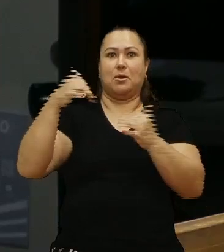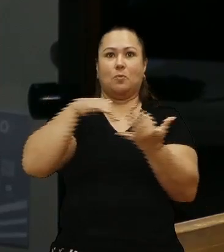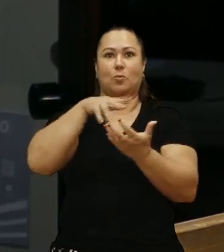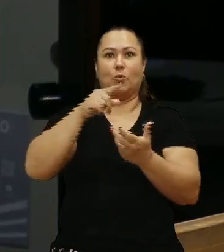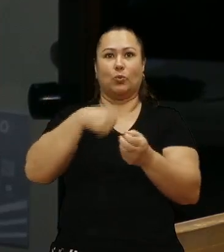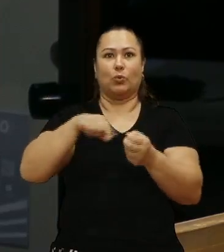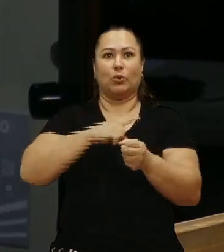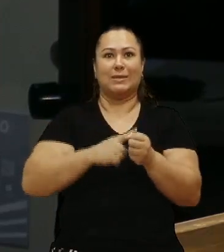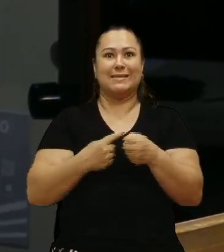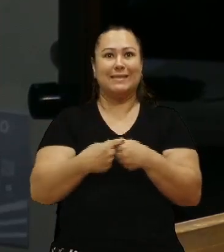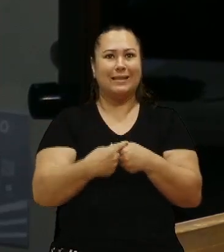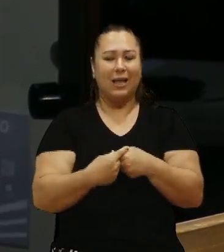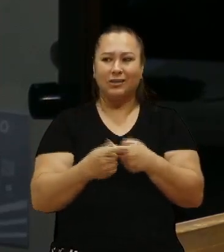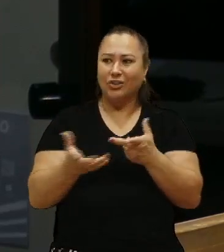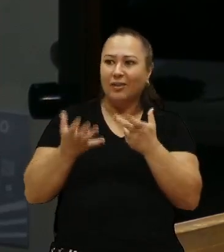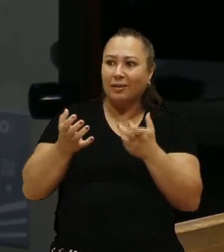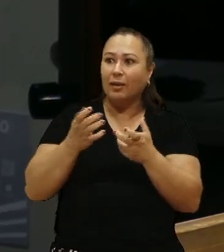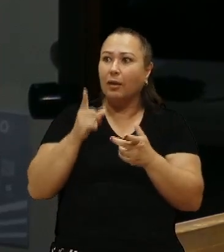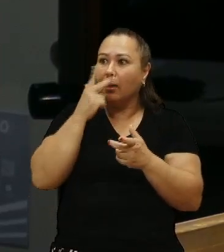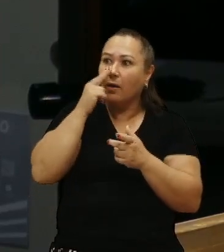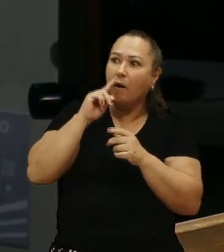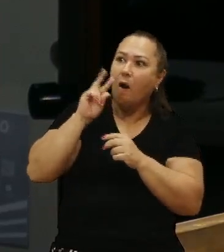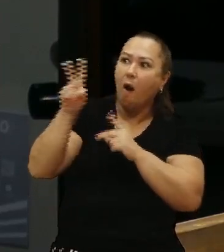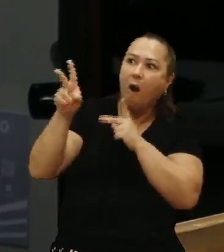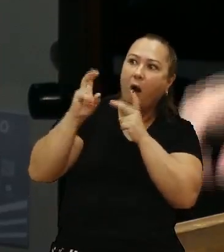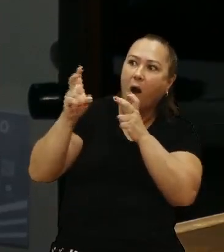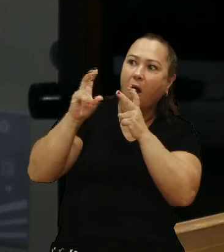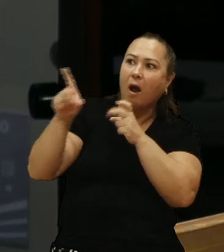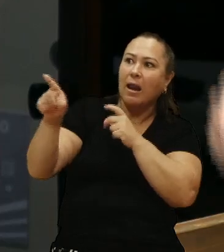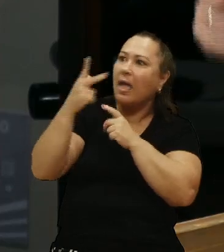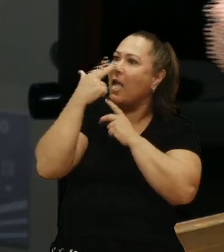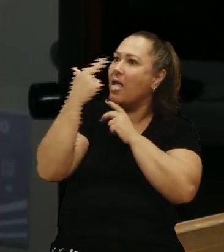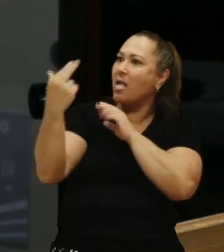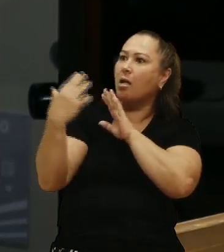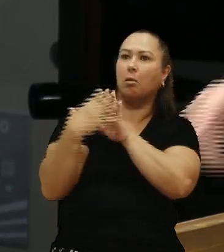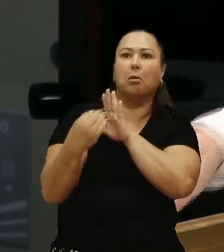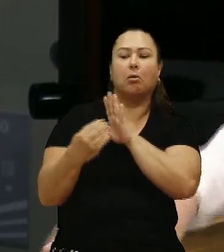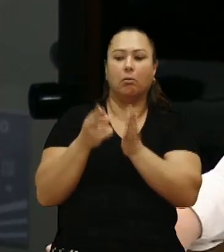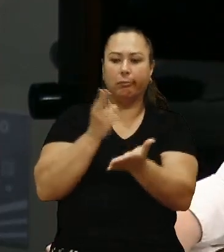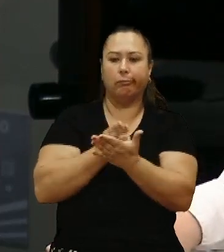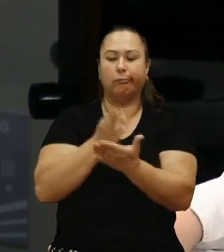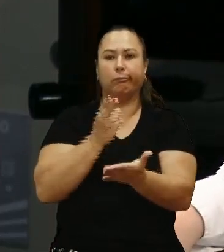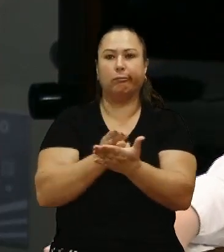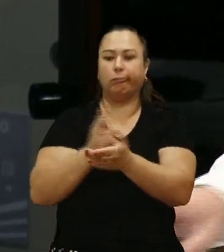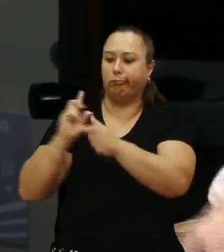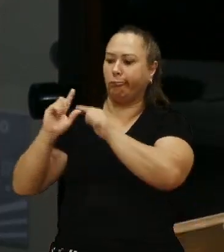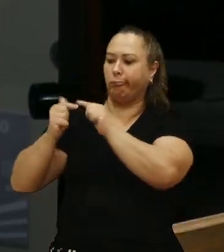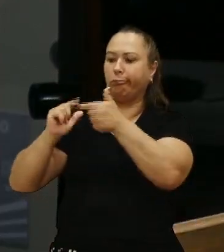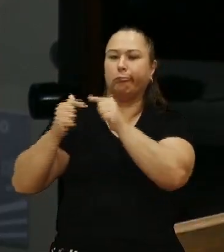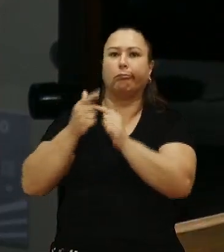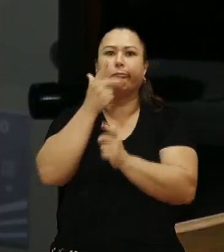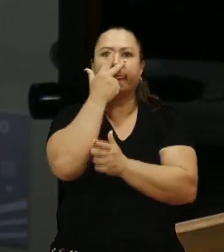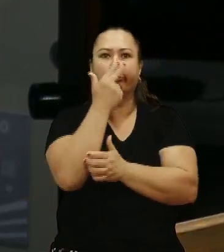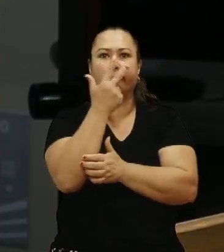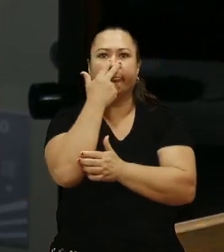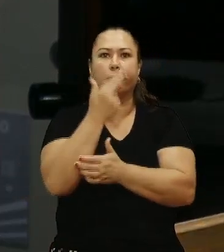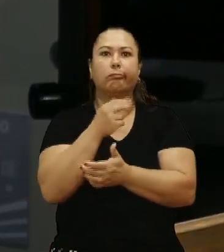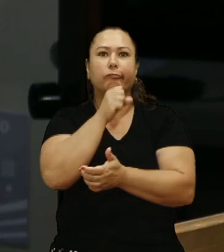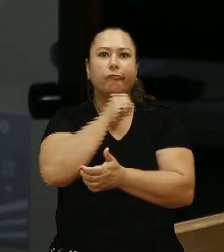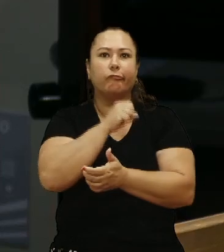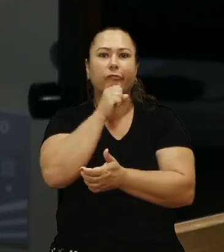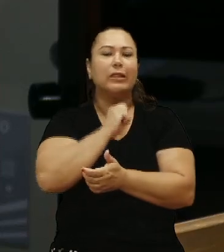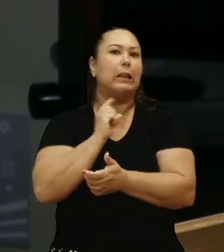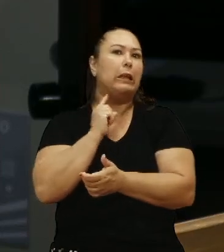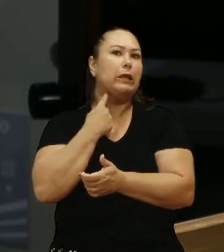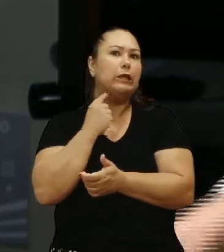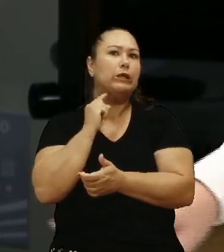cidade, flertamos com uma cultura de primeiro mundo? Nós não. Nós seguimos ainda uma cultura de